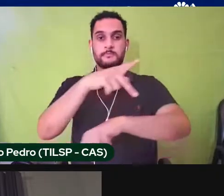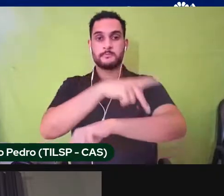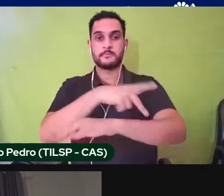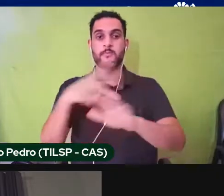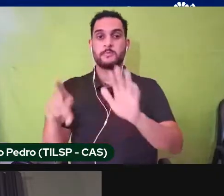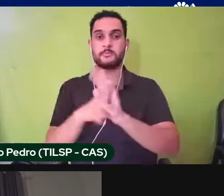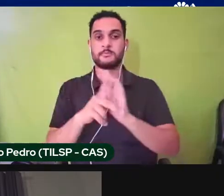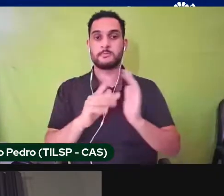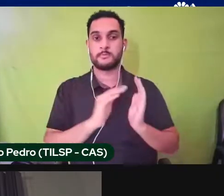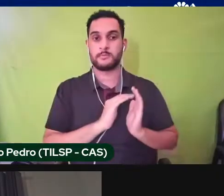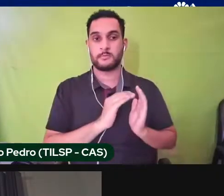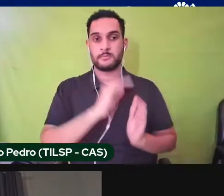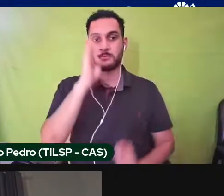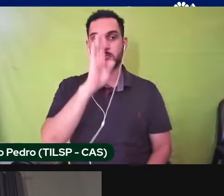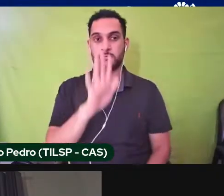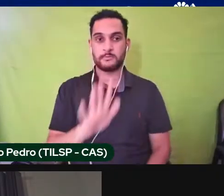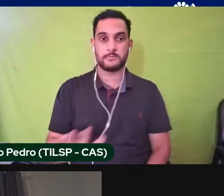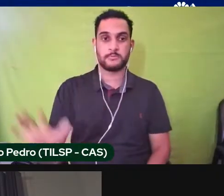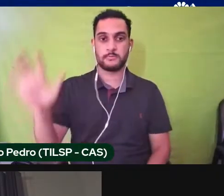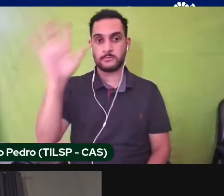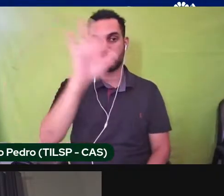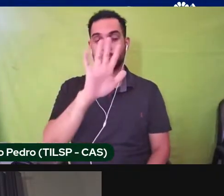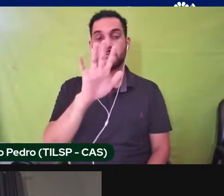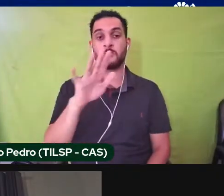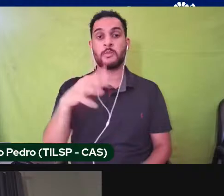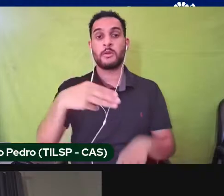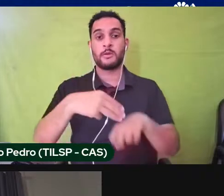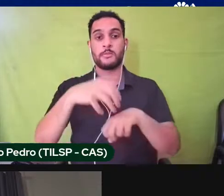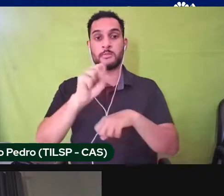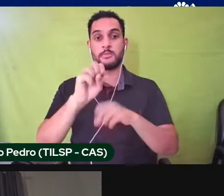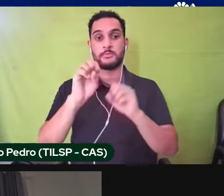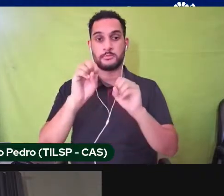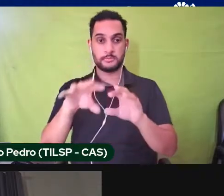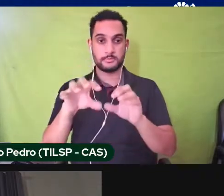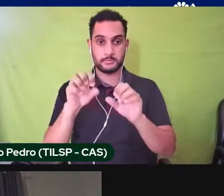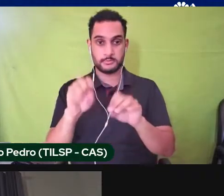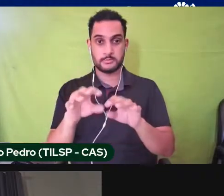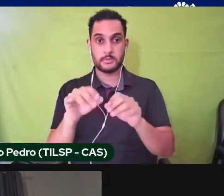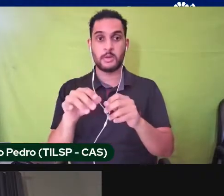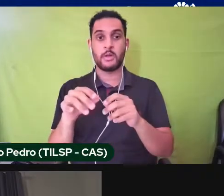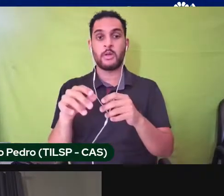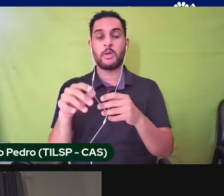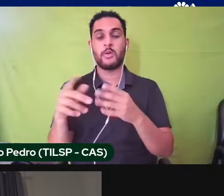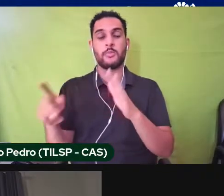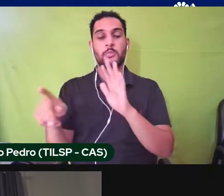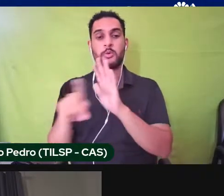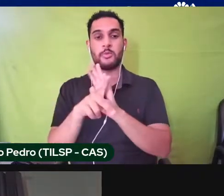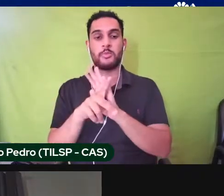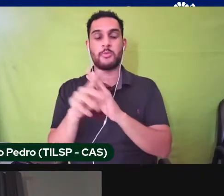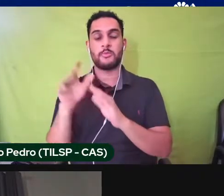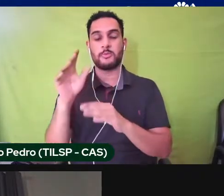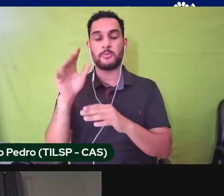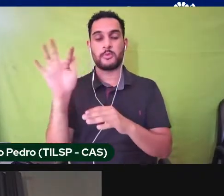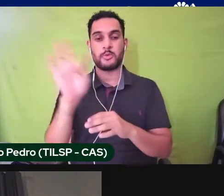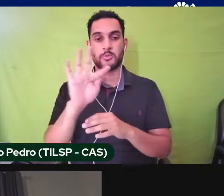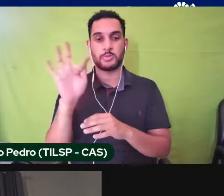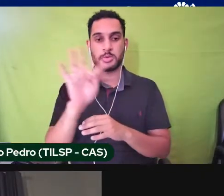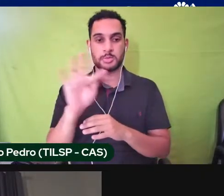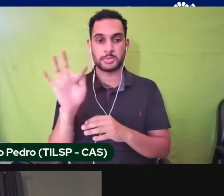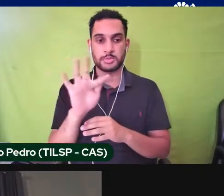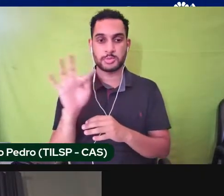Brasil. Ela é mestra em Educação pela Universidade Federal de Mato Grosso do Sul.